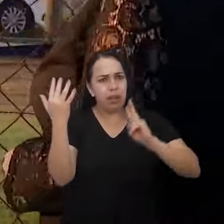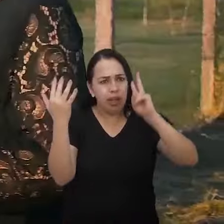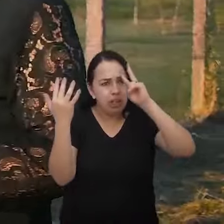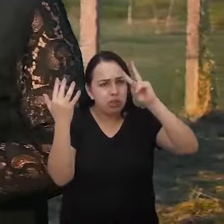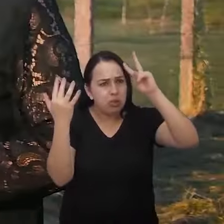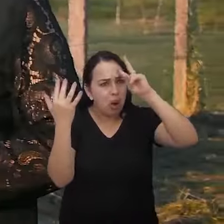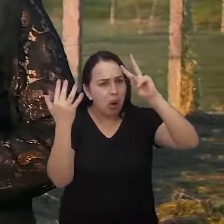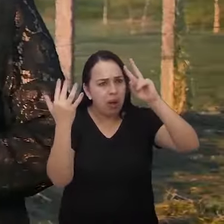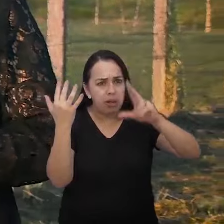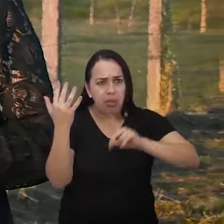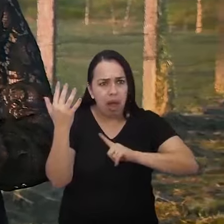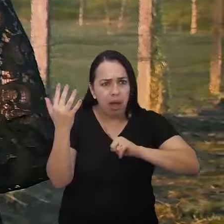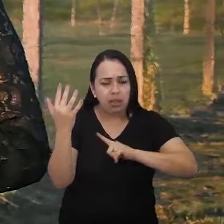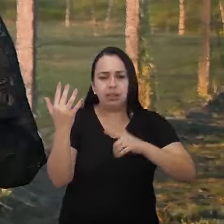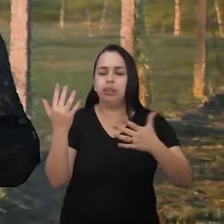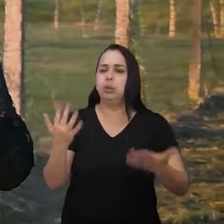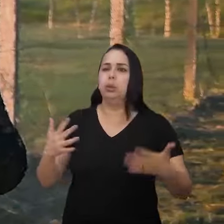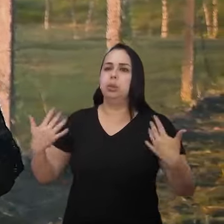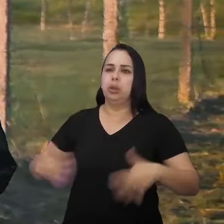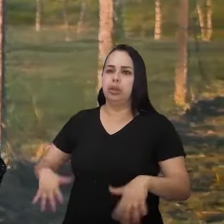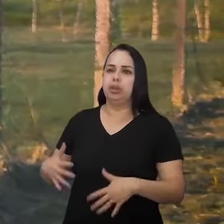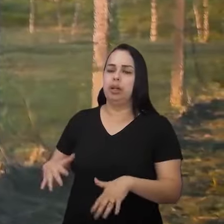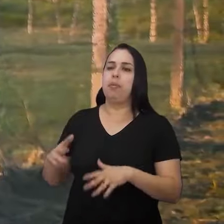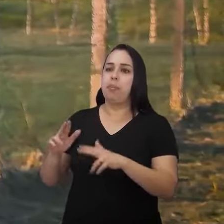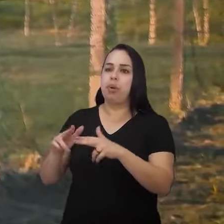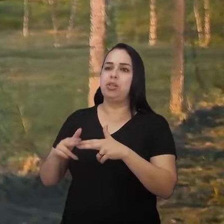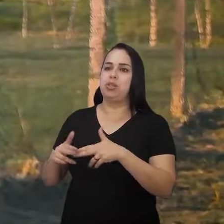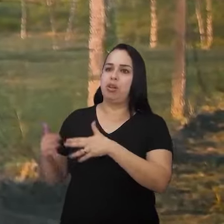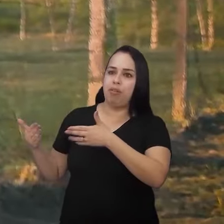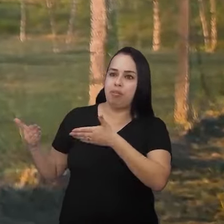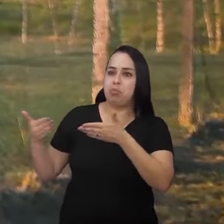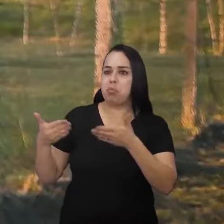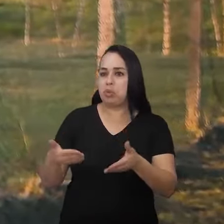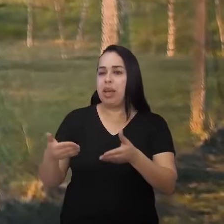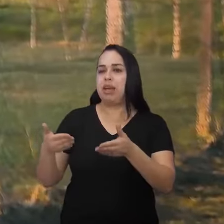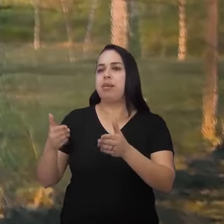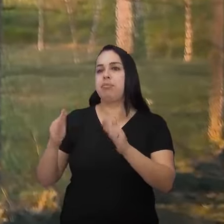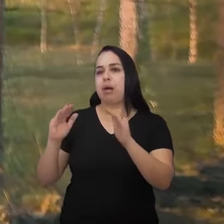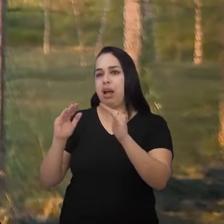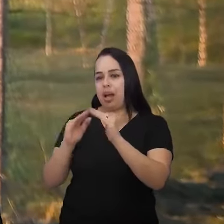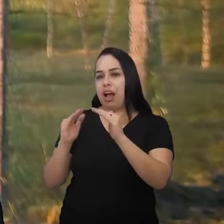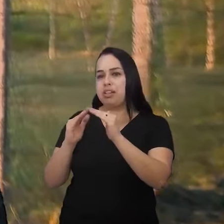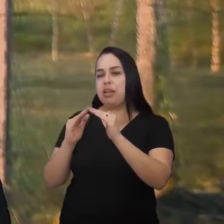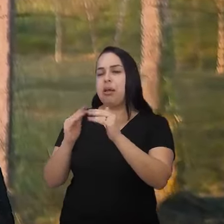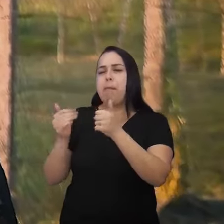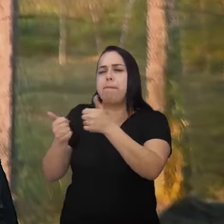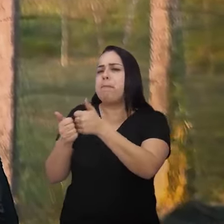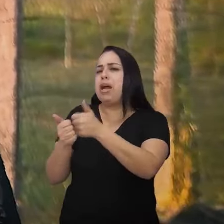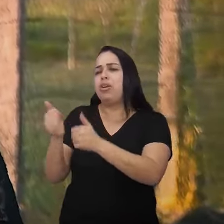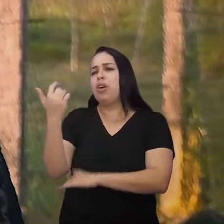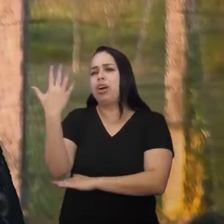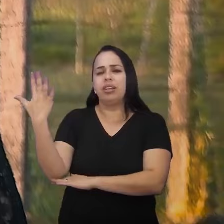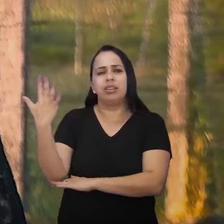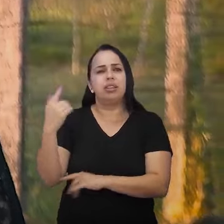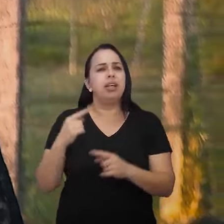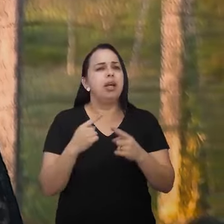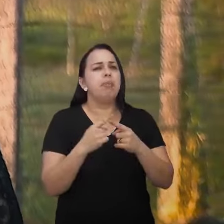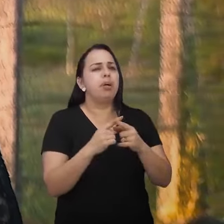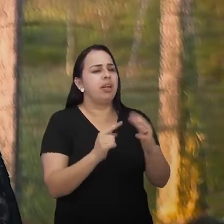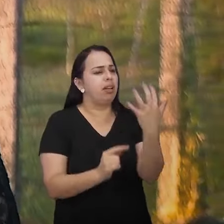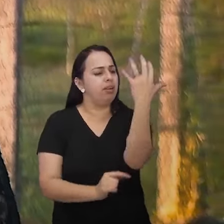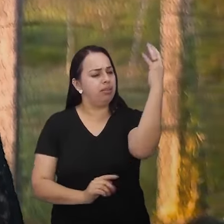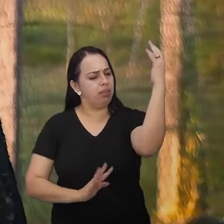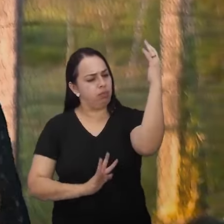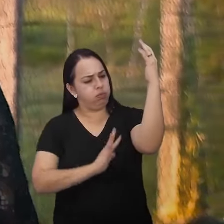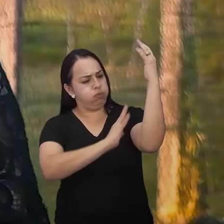né? Sim, tem tanta história que eu vim morar em Eugênio de Melo por causa do Jequitibá. E por que ele está com essa armação